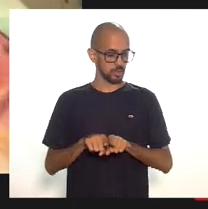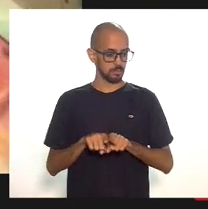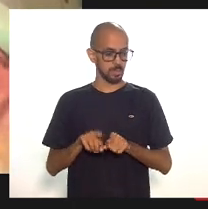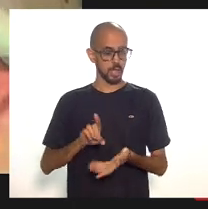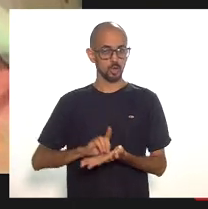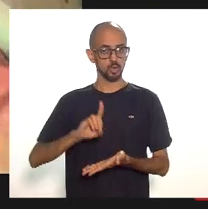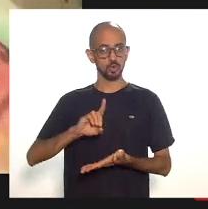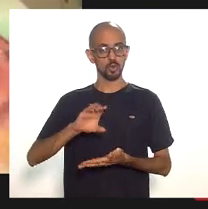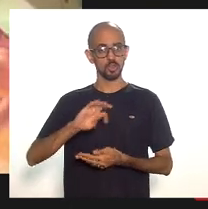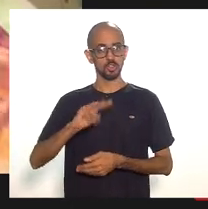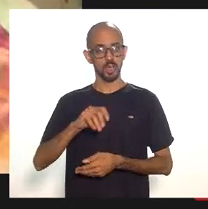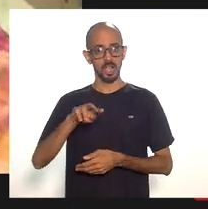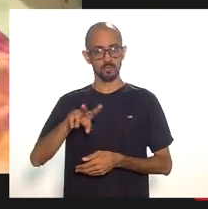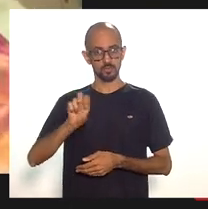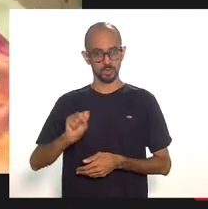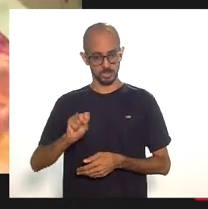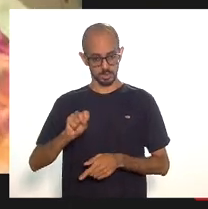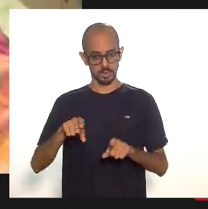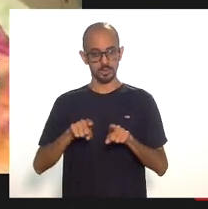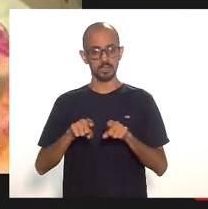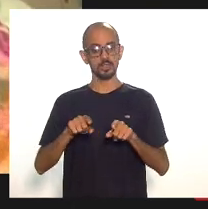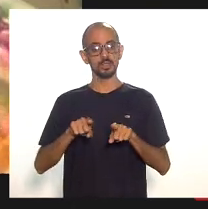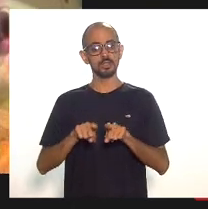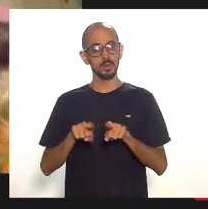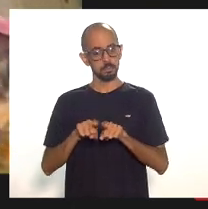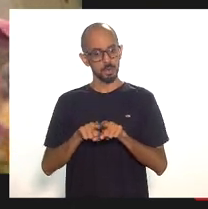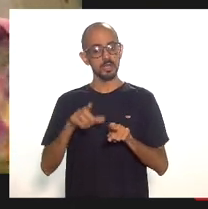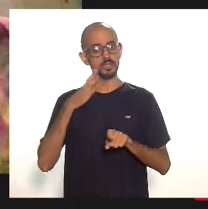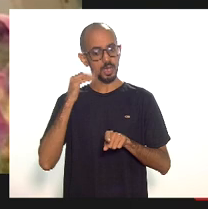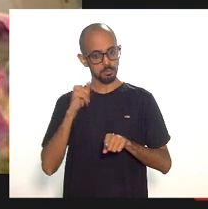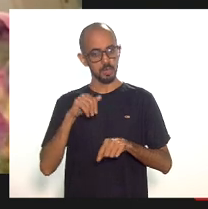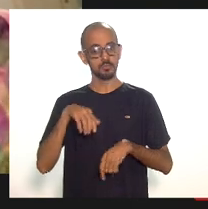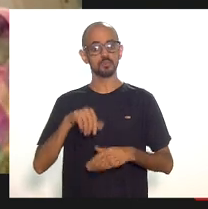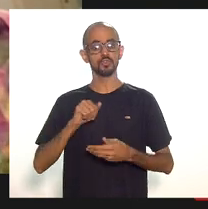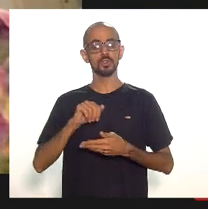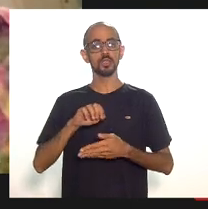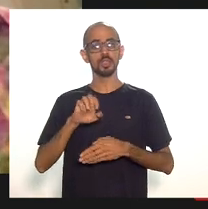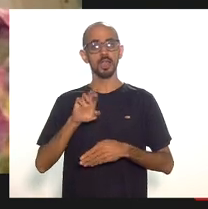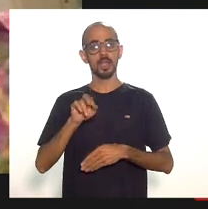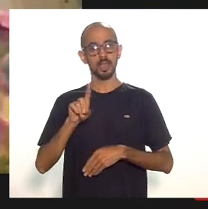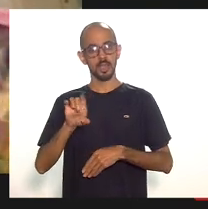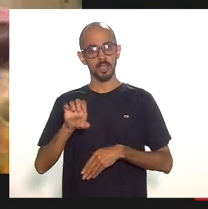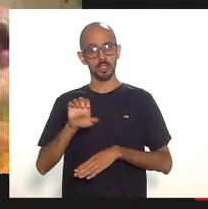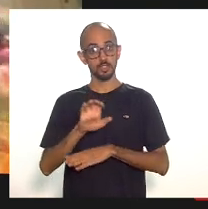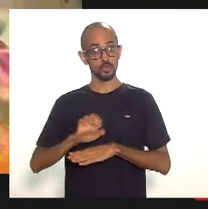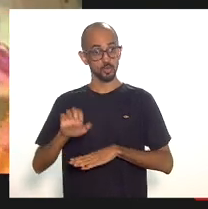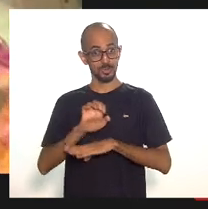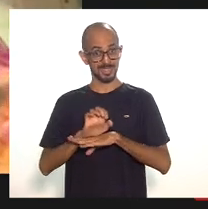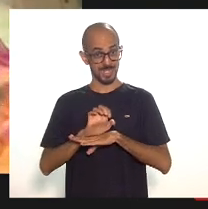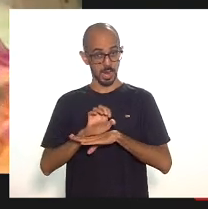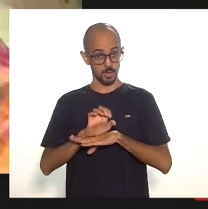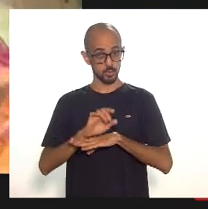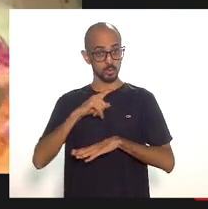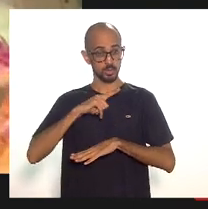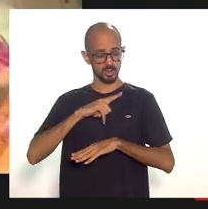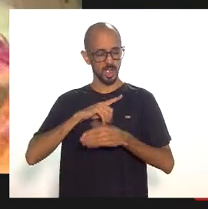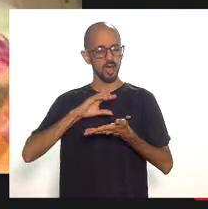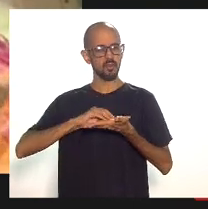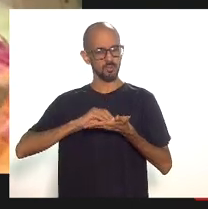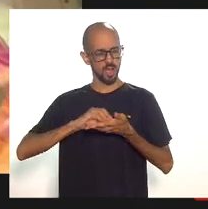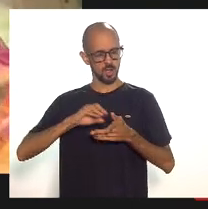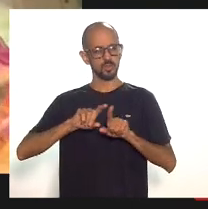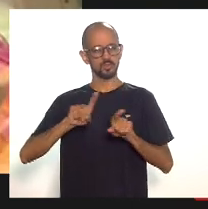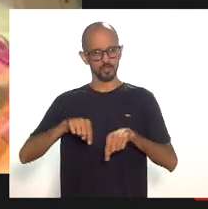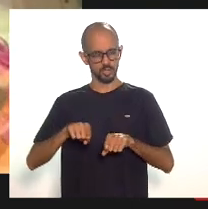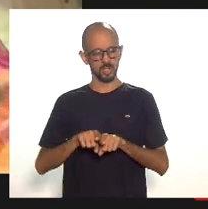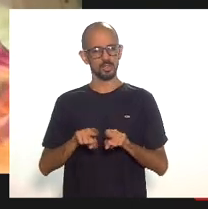secretário Chaves, a gente também sabe que na rede estadual tem o mesmo problema de déficit de RH para poder